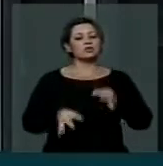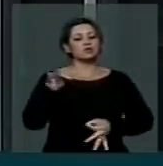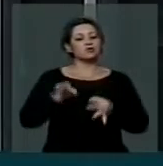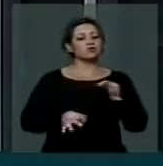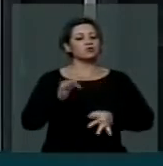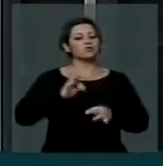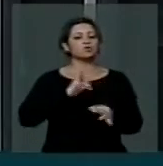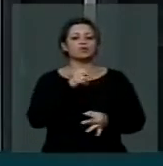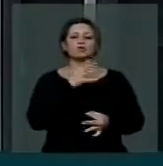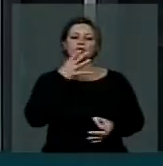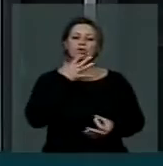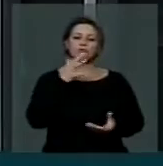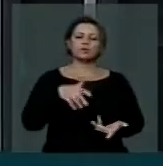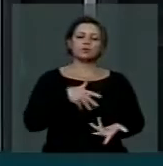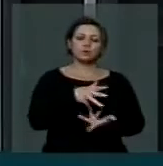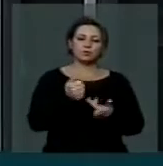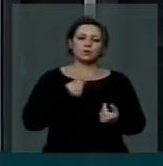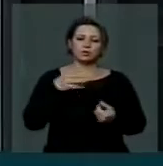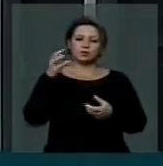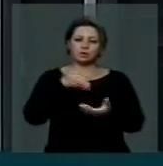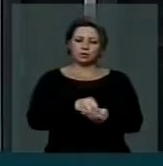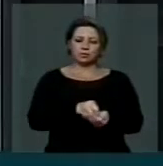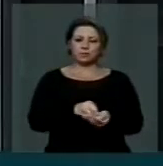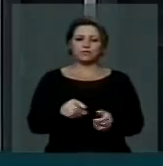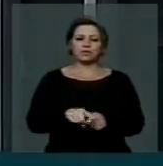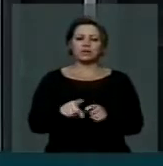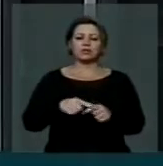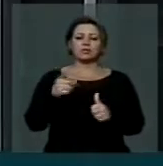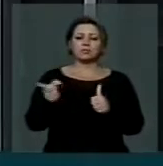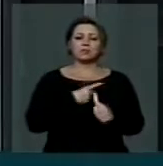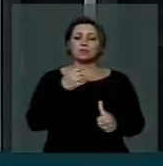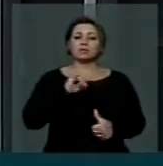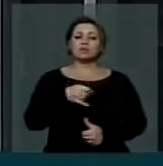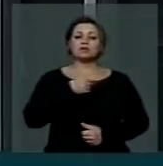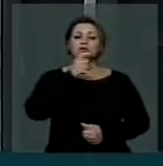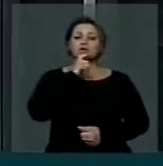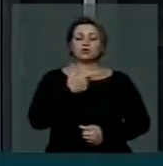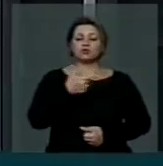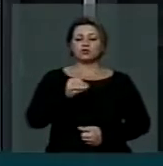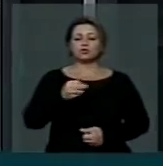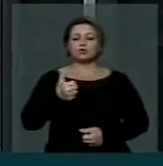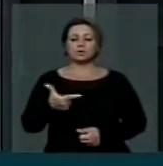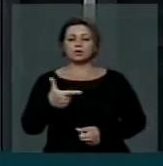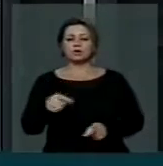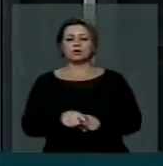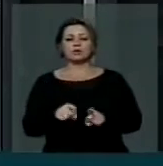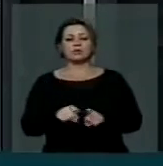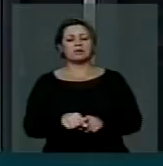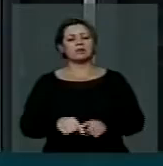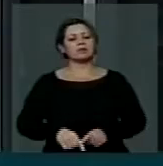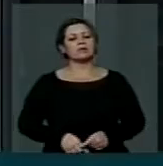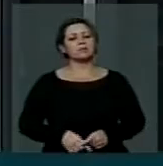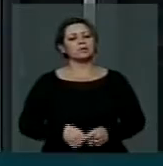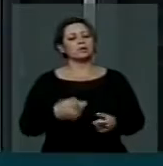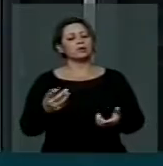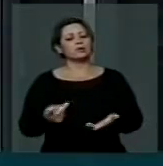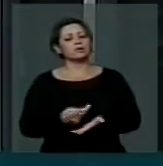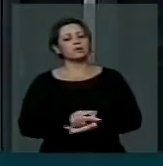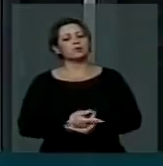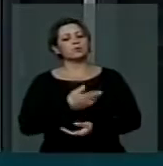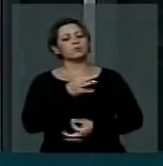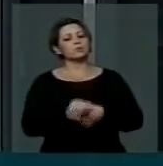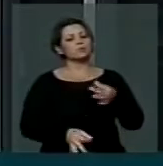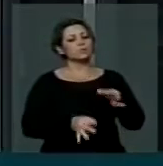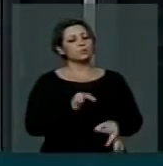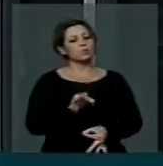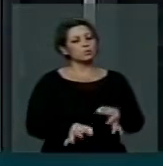global. Efetivamente instalada em 1º de julho de 2002, com sede em Haia, a Corte foi